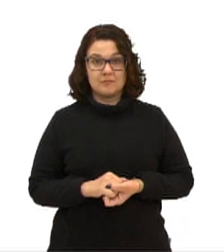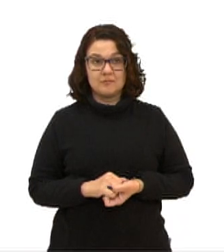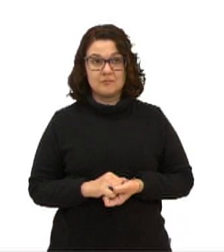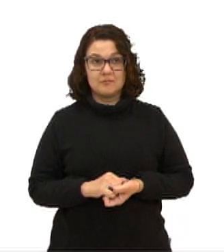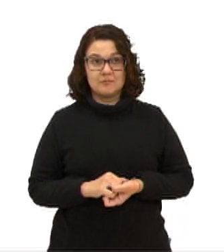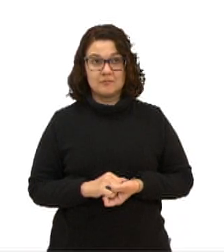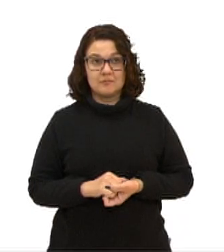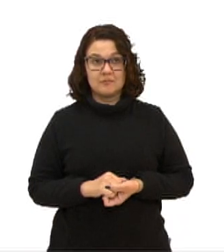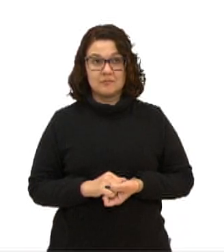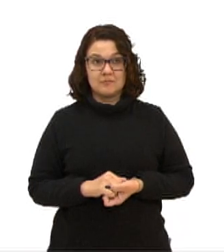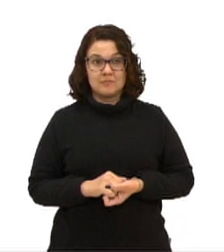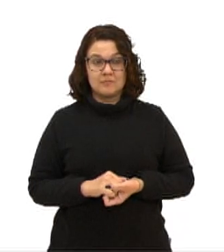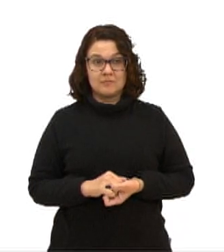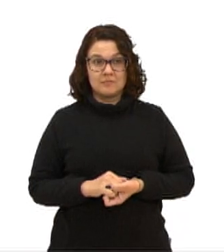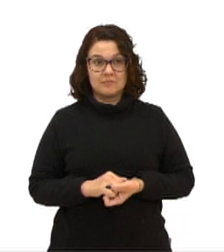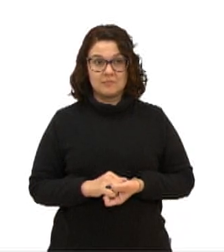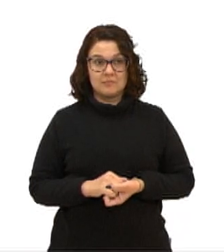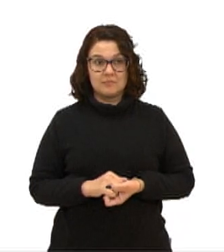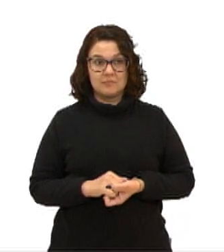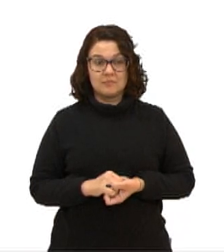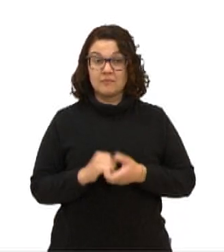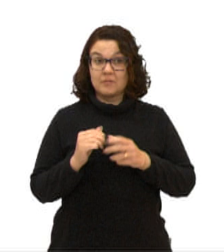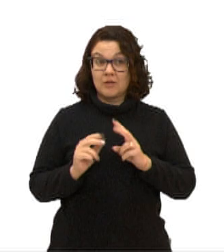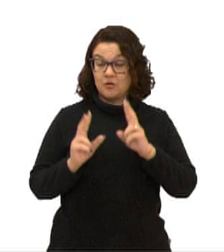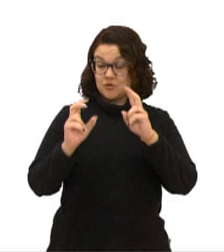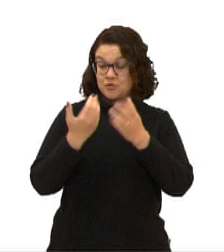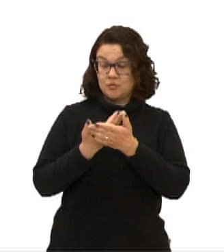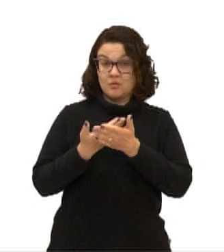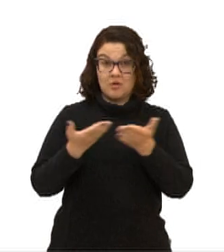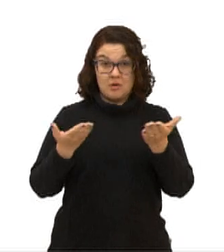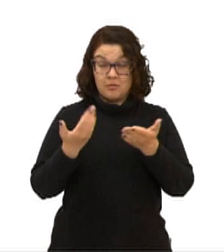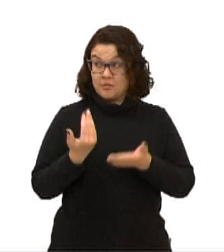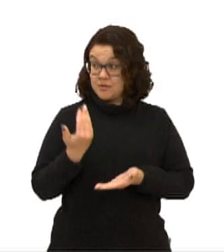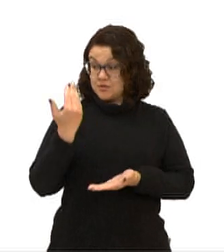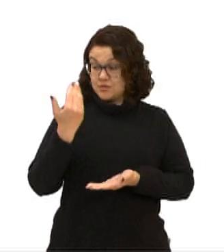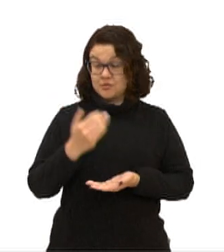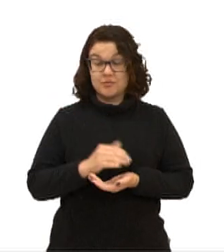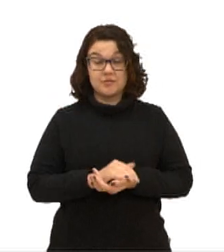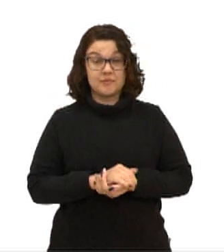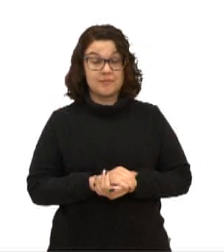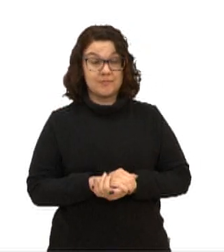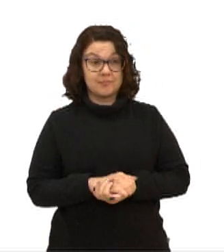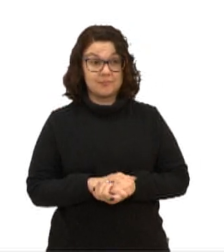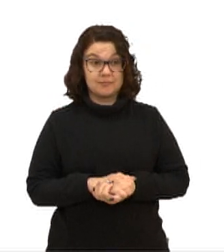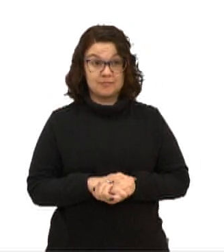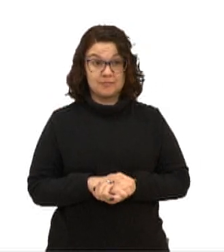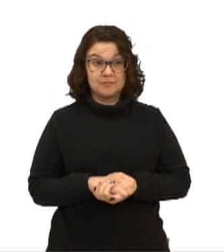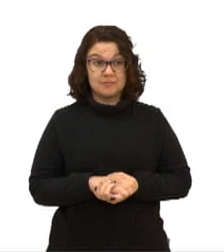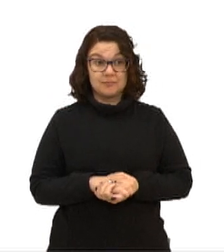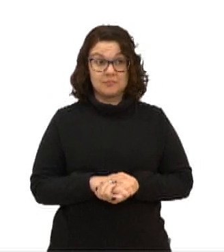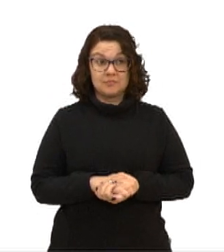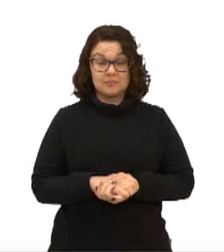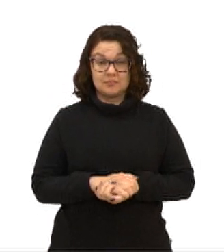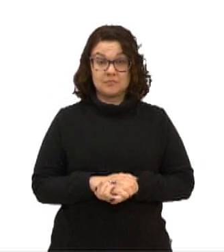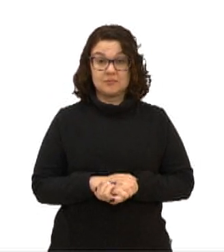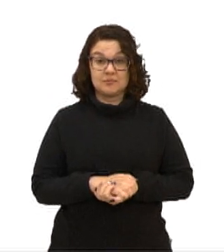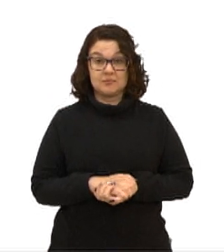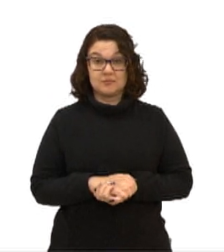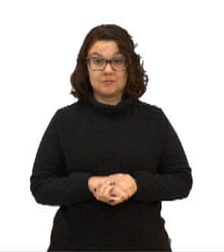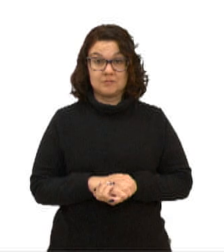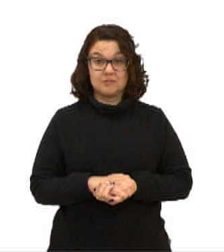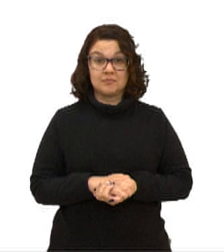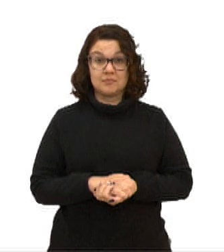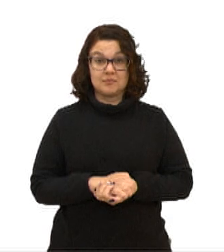em bici ou a pé? É o título da nossa aula. E vamos estudar o empleo de las preposiciones en y